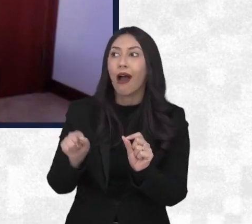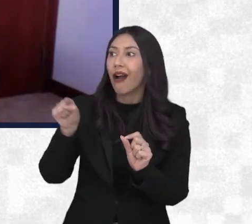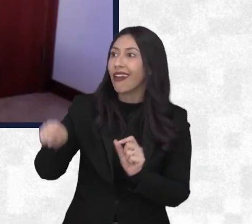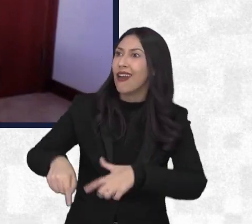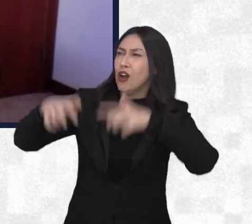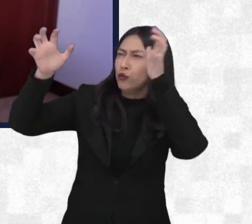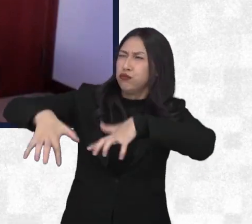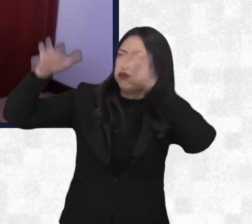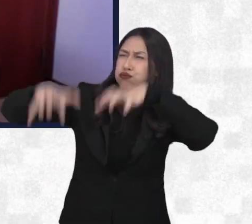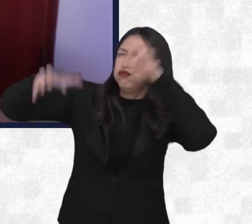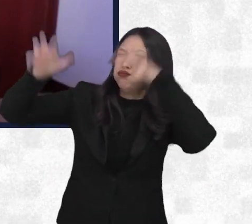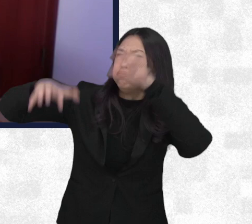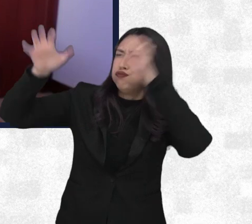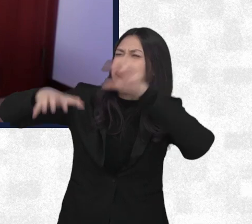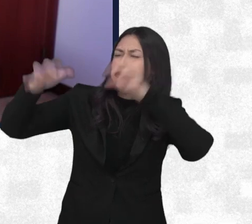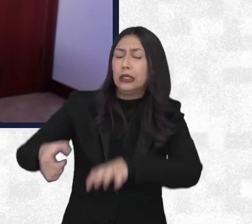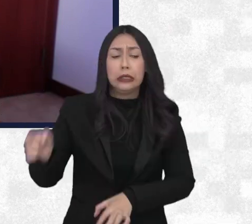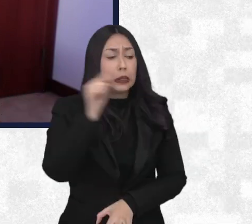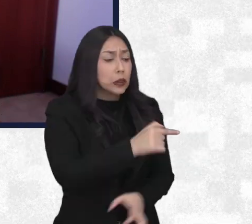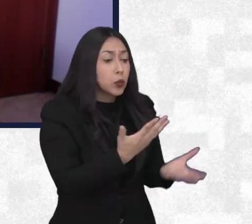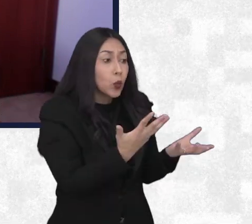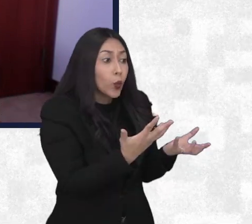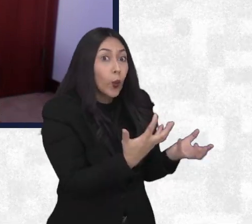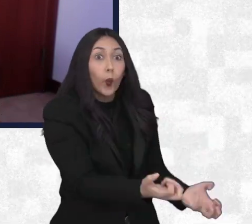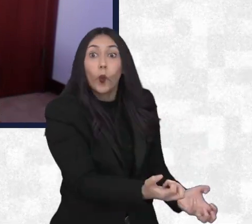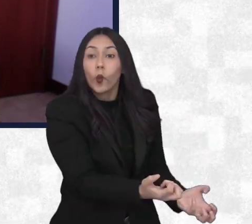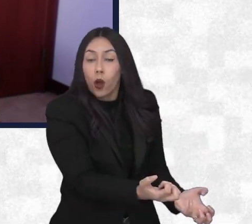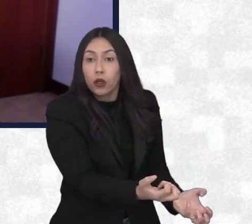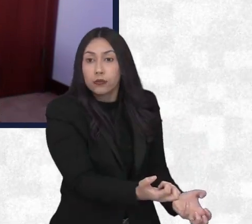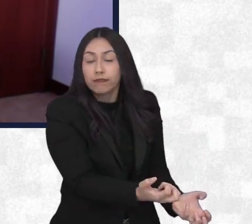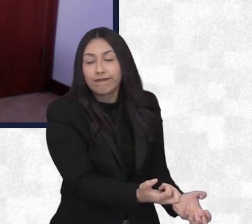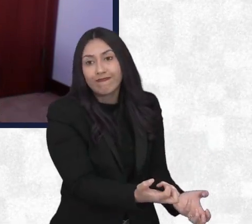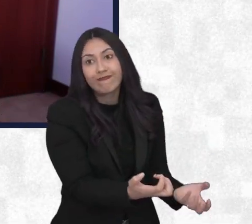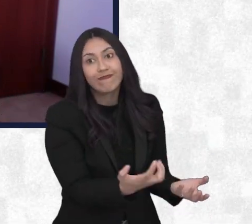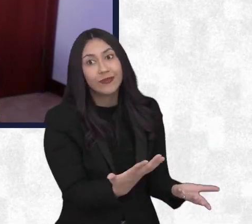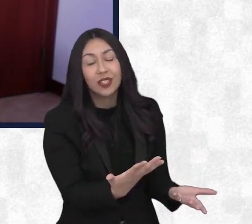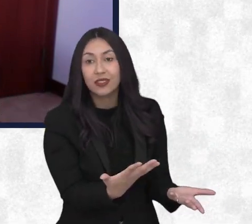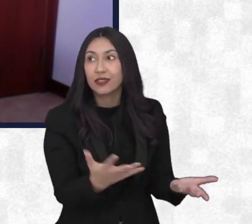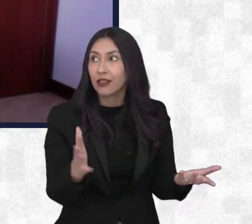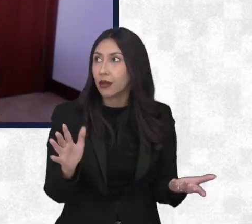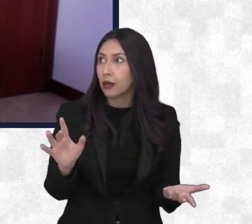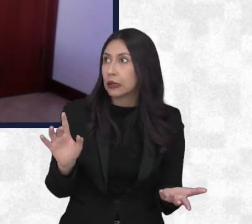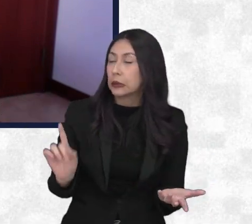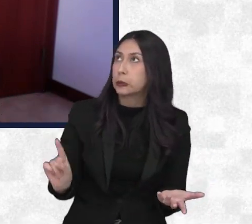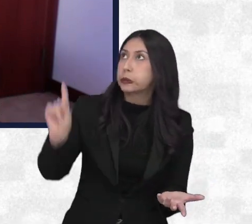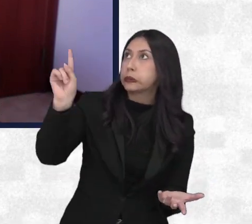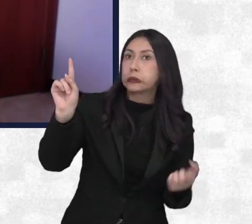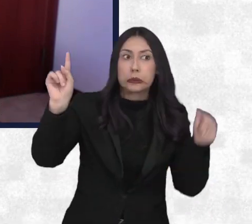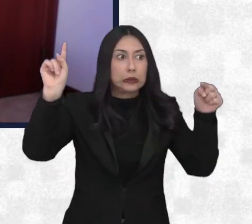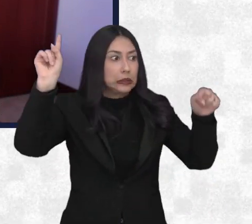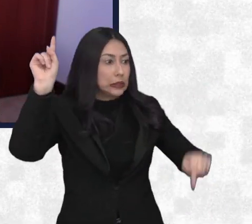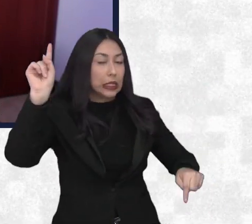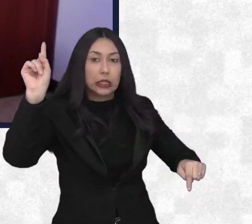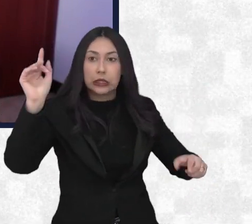de extremos, que é o que a gente está vendo, muito